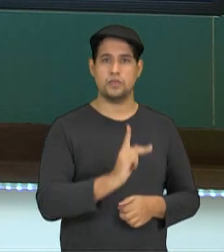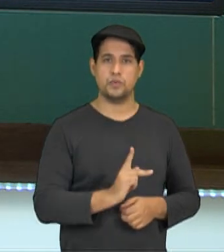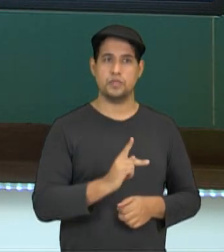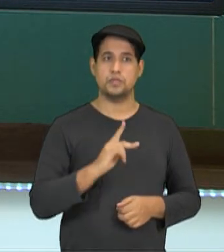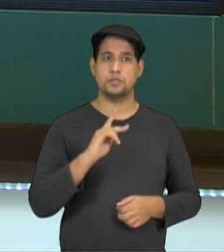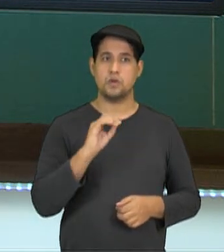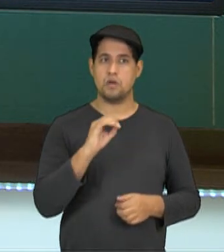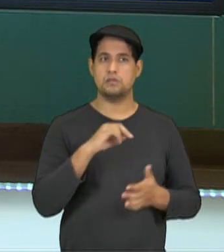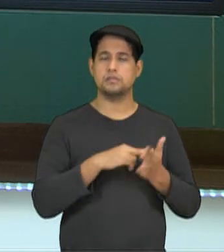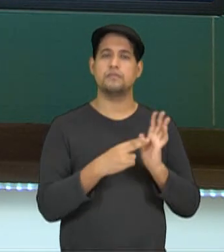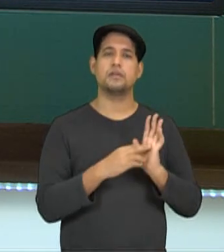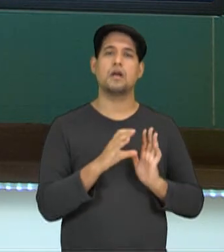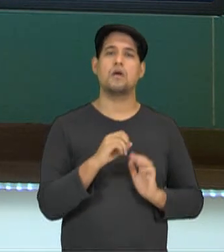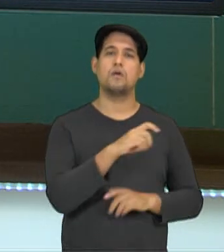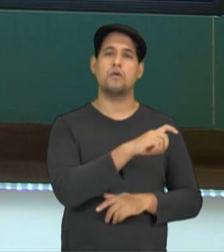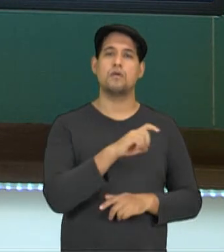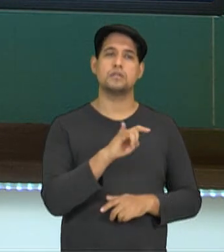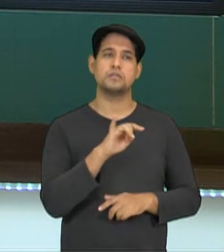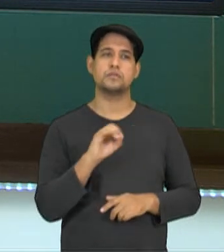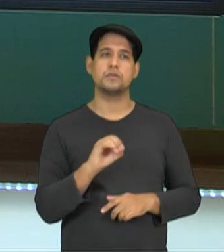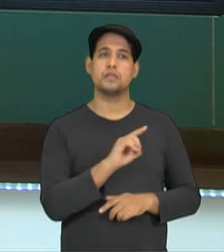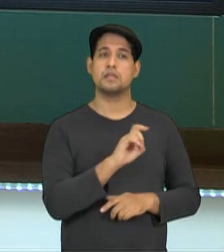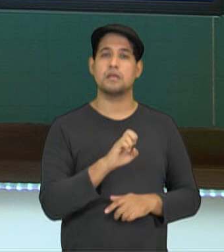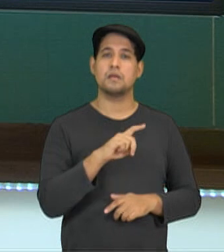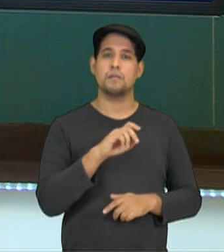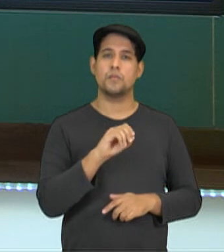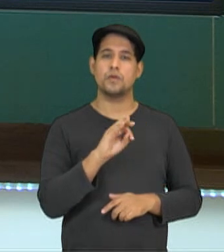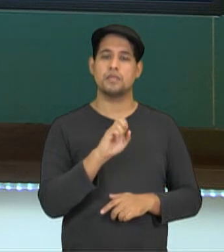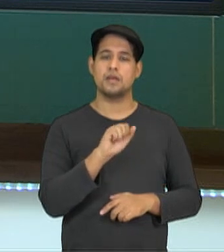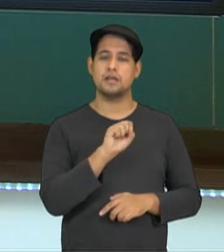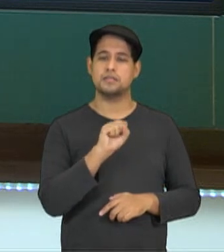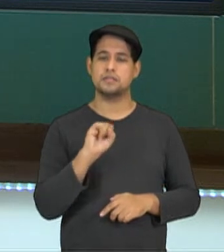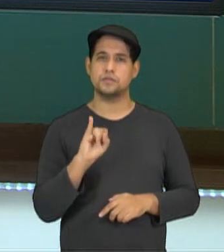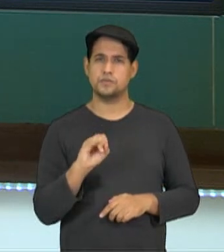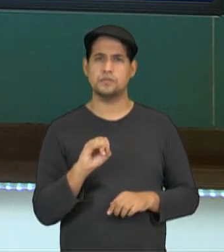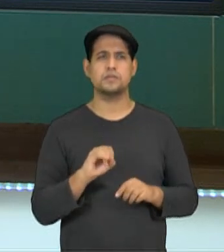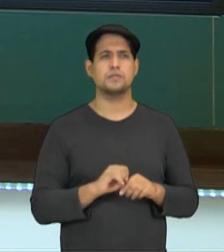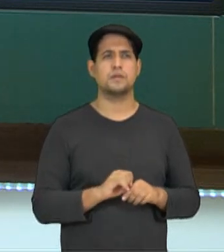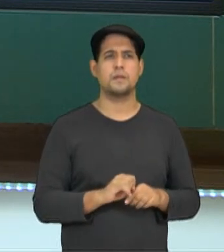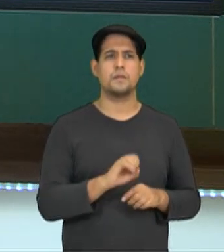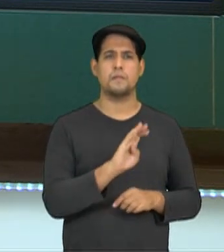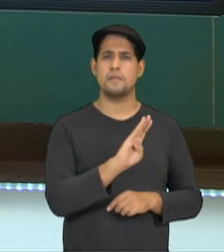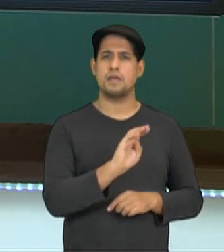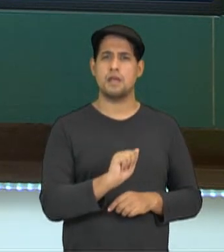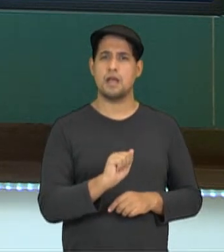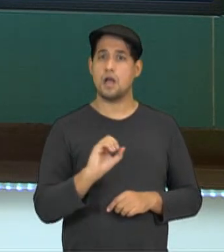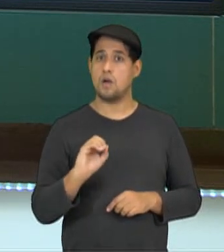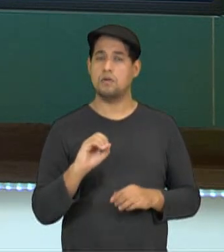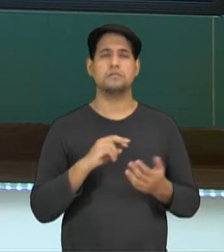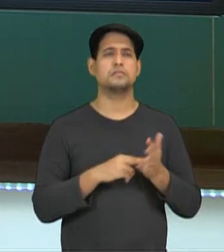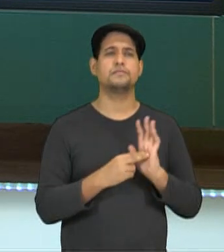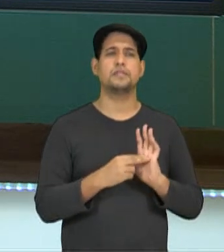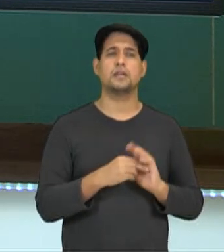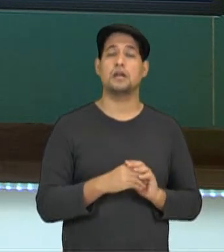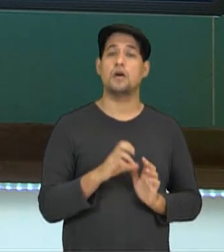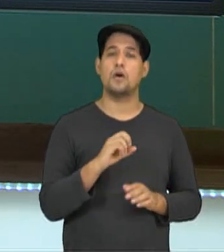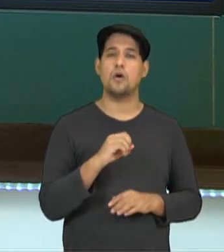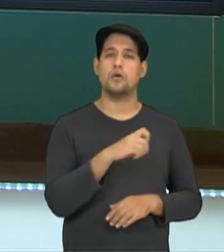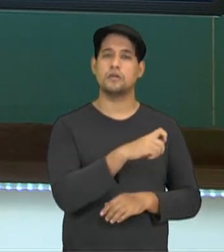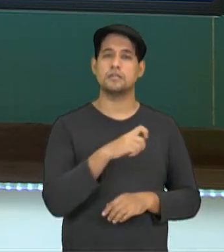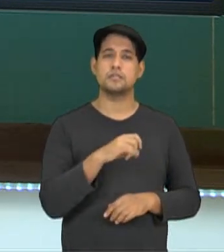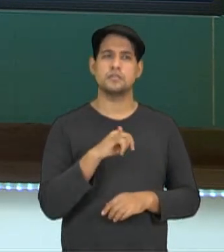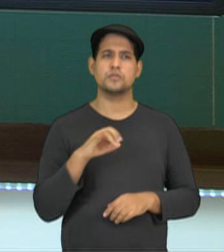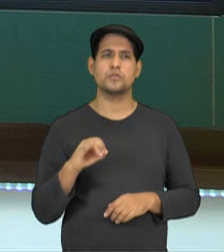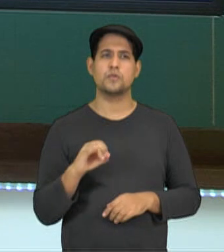de potássio, que é esse elemento que está aqui na frente com o oxigênio. BaO é o óxido de bário, que é